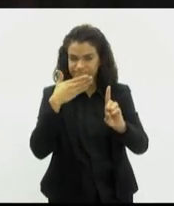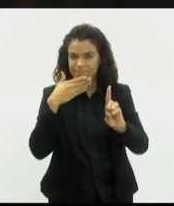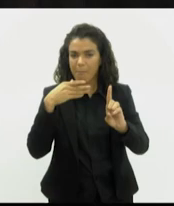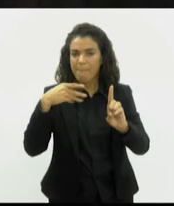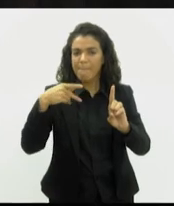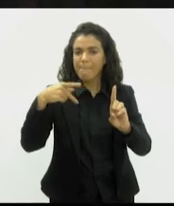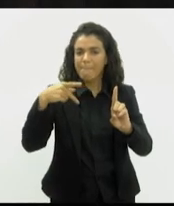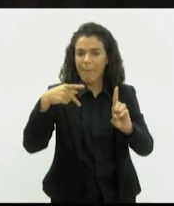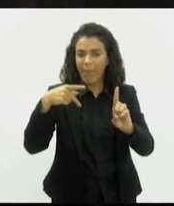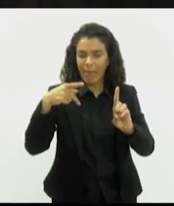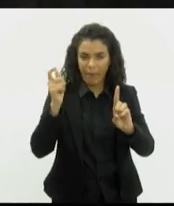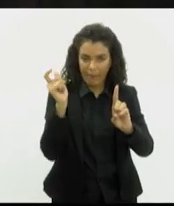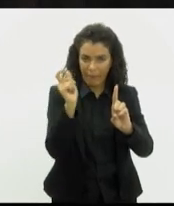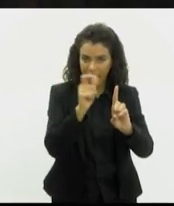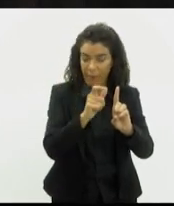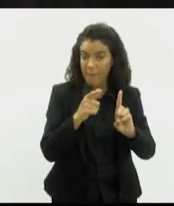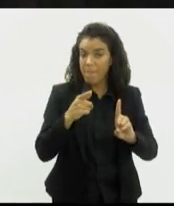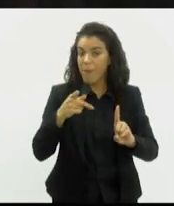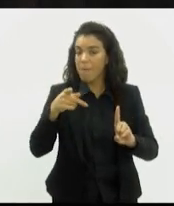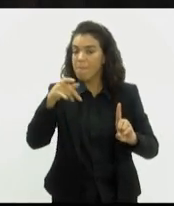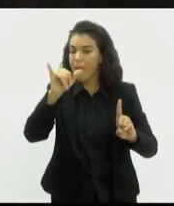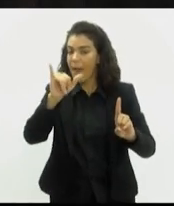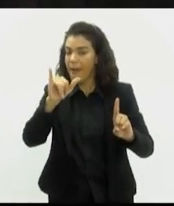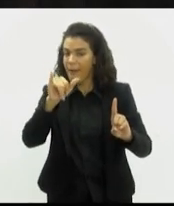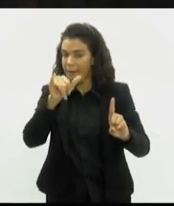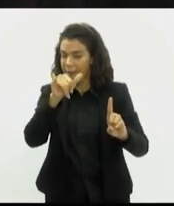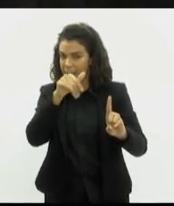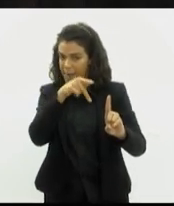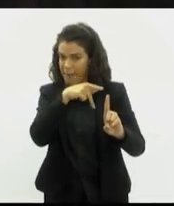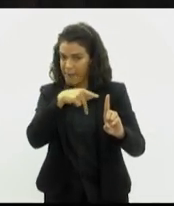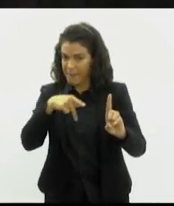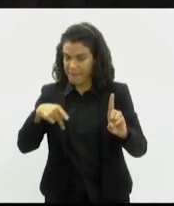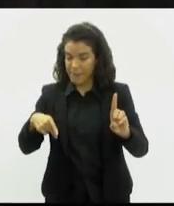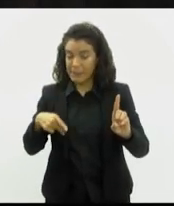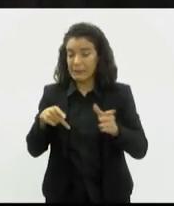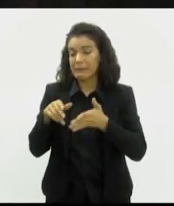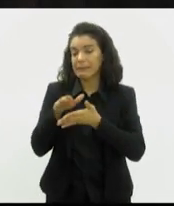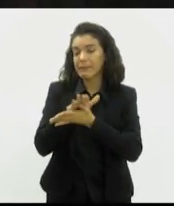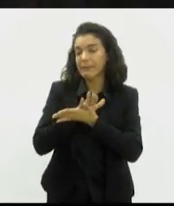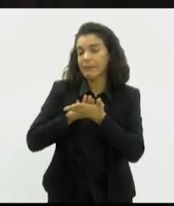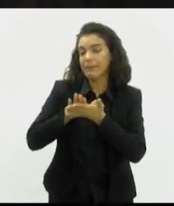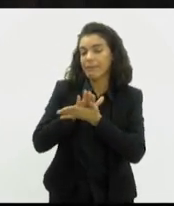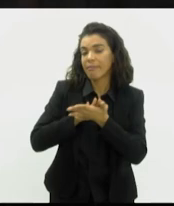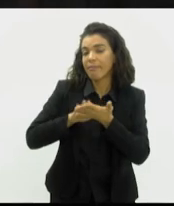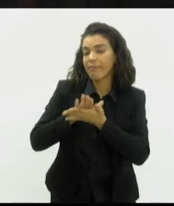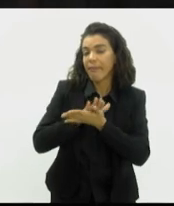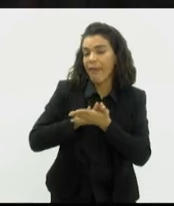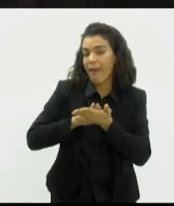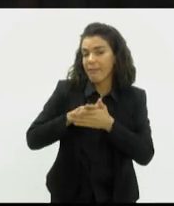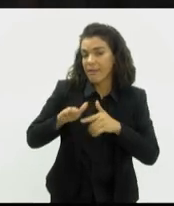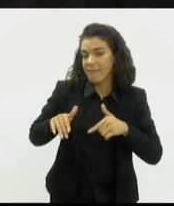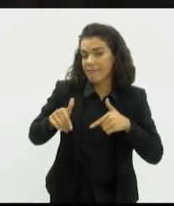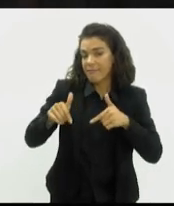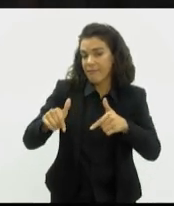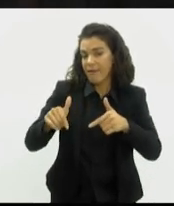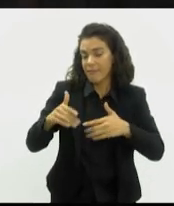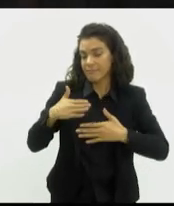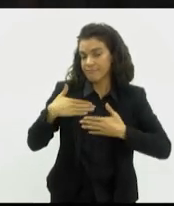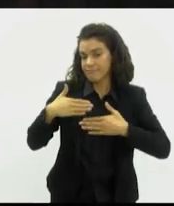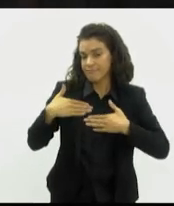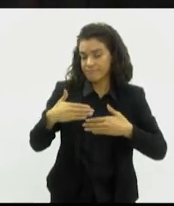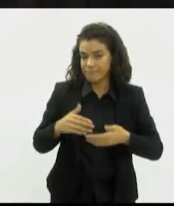ainda disse: o meu pai é presidente e nada vai acontecer comigo.